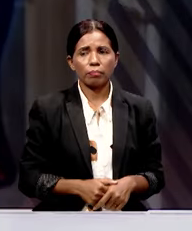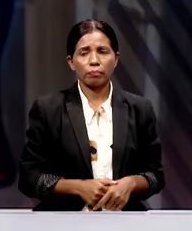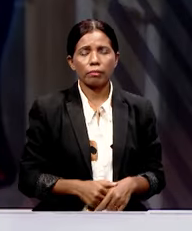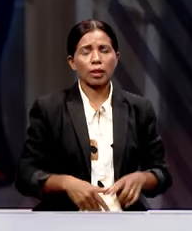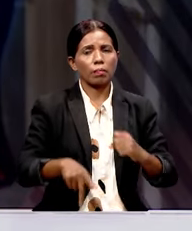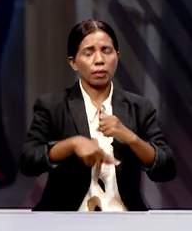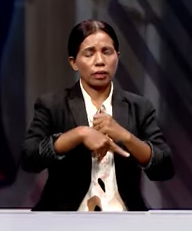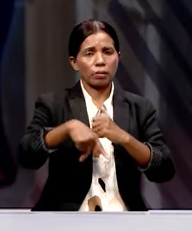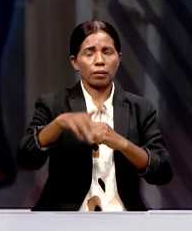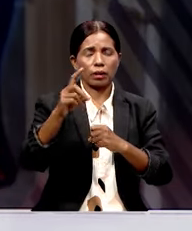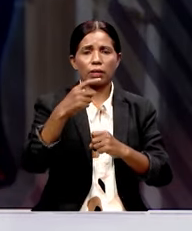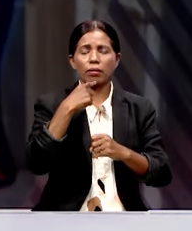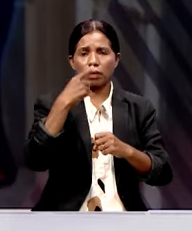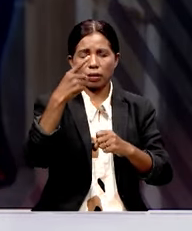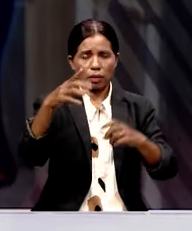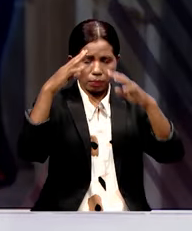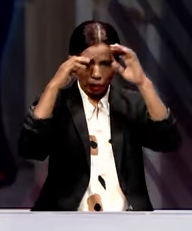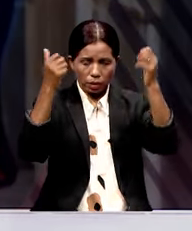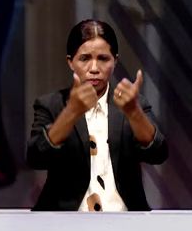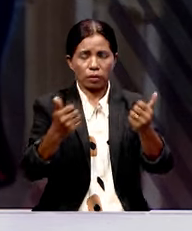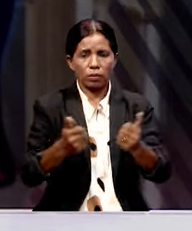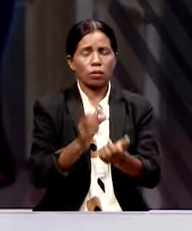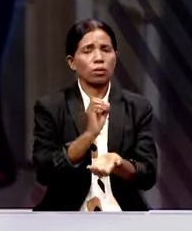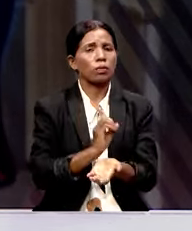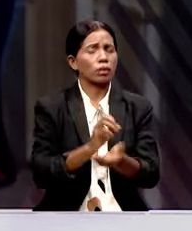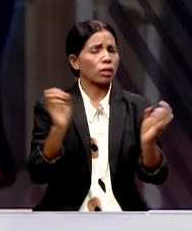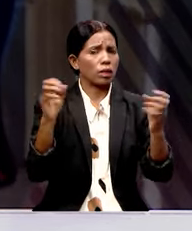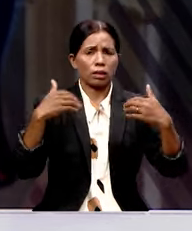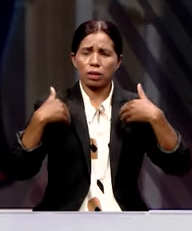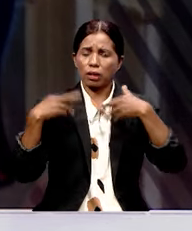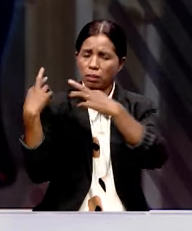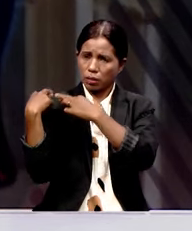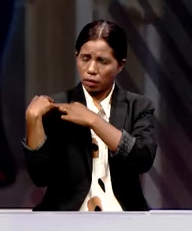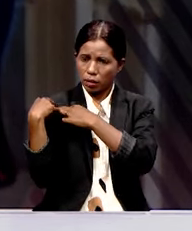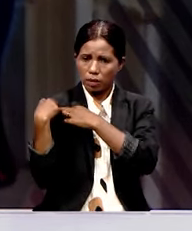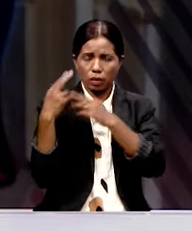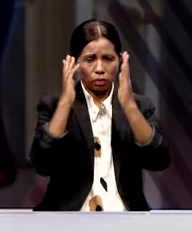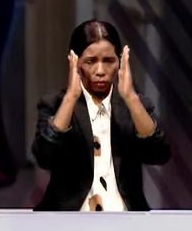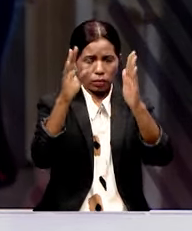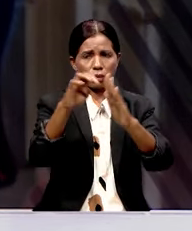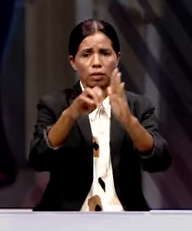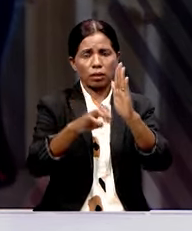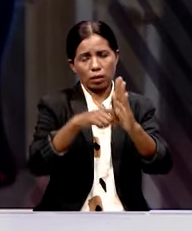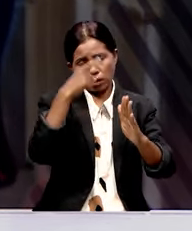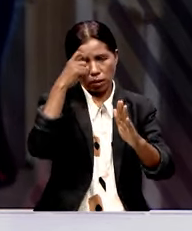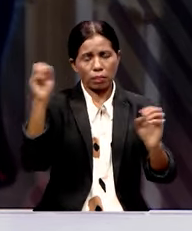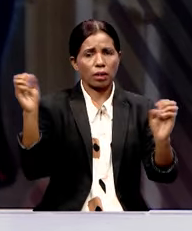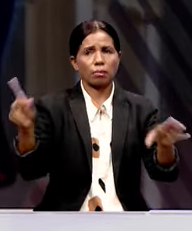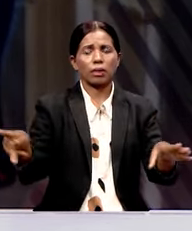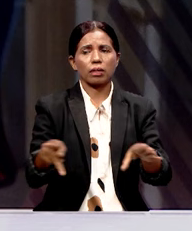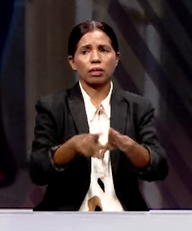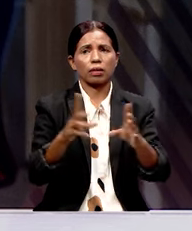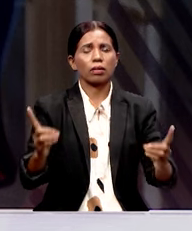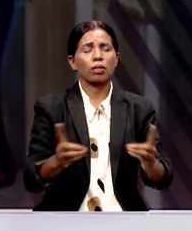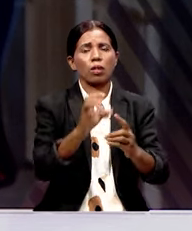Bancada Partido Democrático considera presidente autoridade Rewa la irresponsabilidade no sentido Estado, tamba la participa em audiência